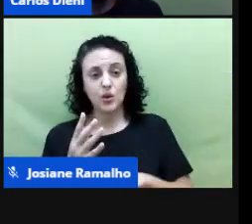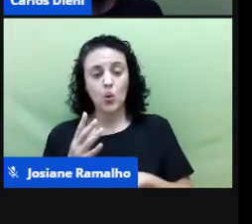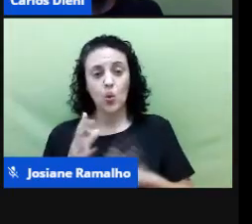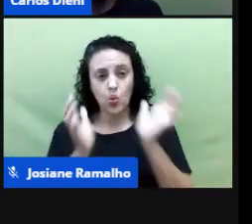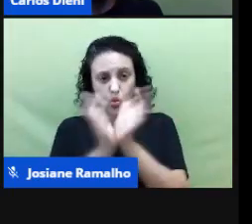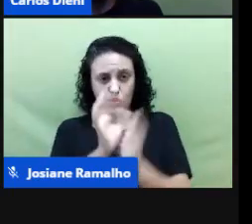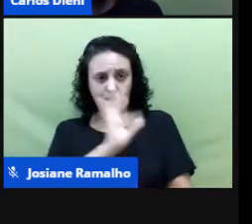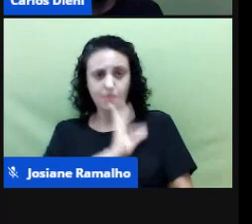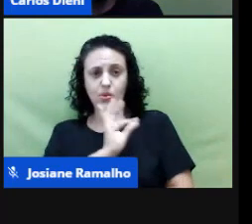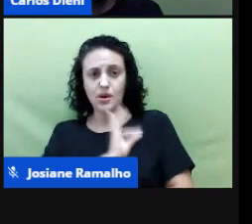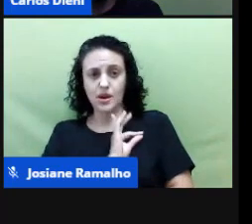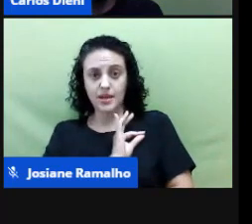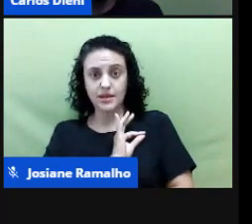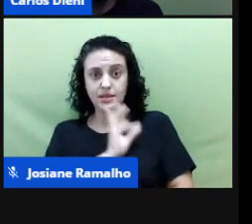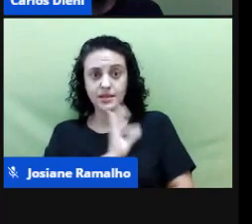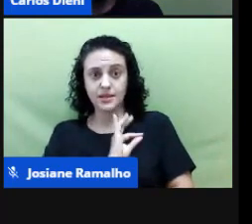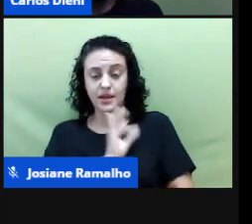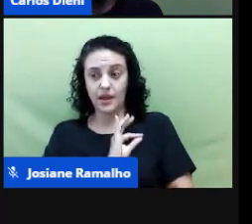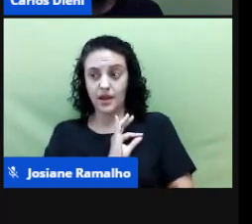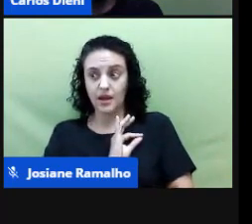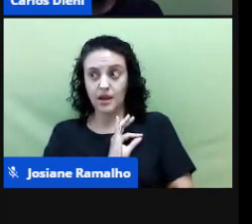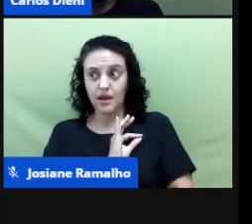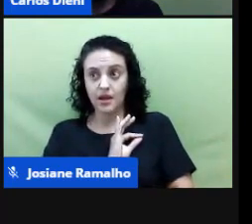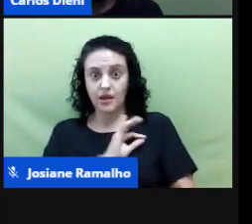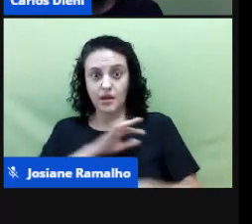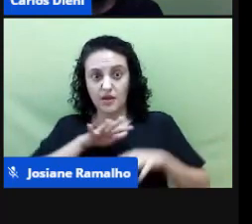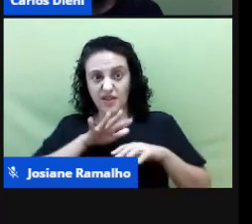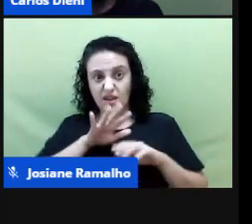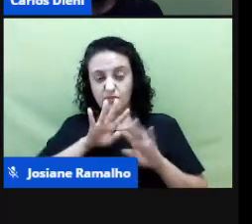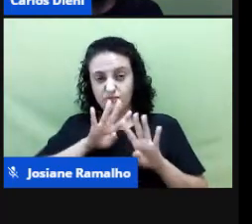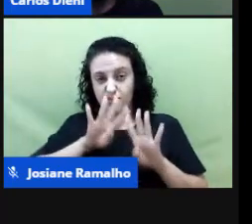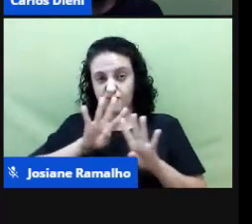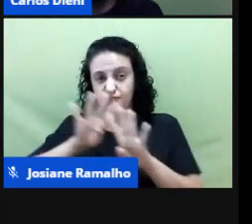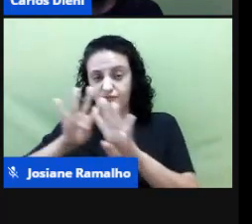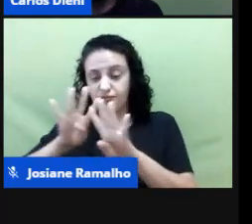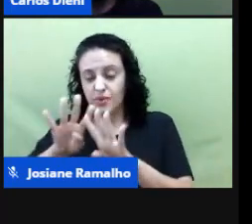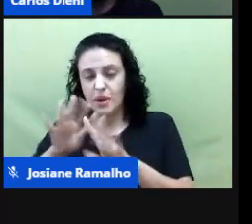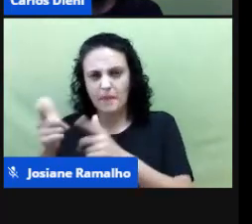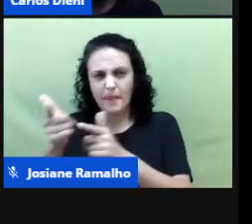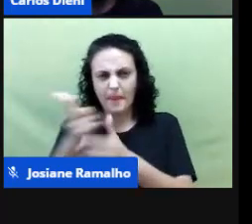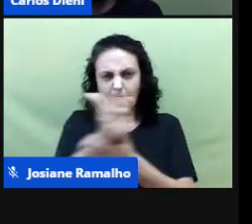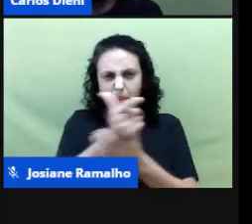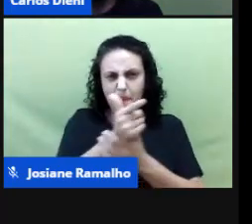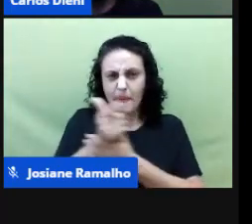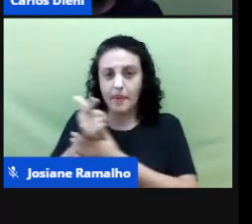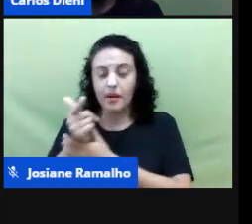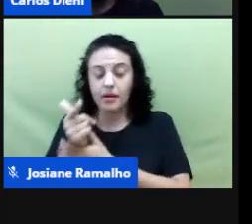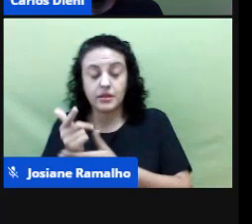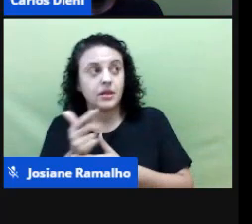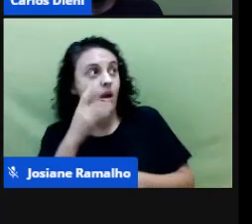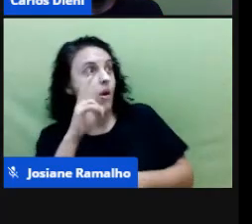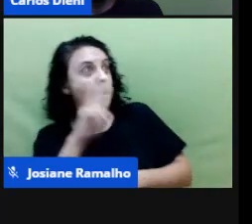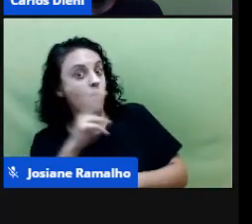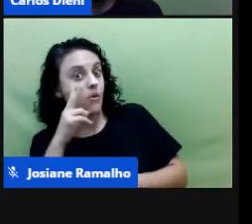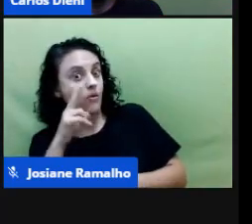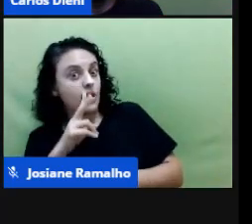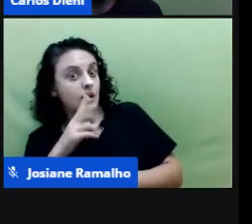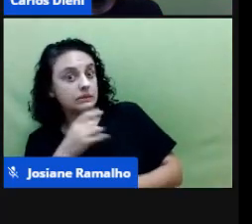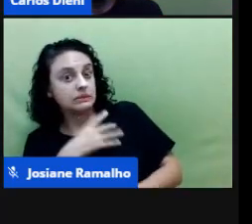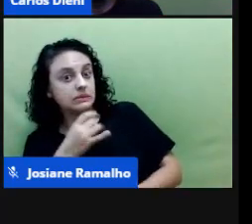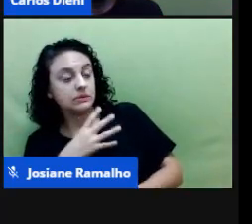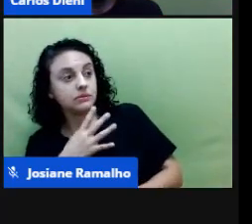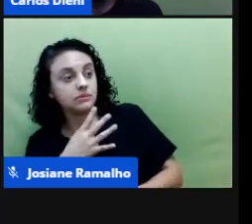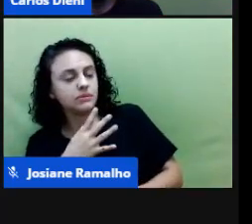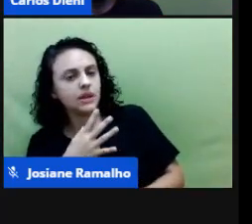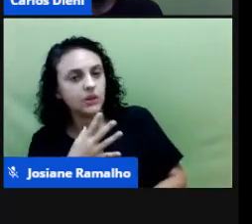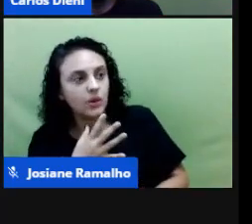fui, entrei na rua. Quando eu entrei na rua, tava vindo já esses três elementos com vários negócios na mão. Aí os policiais abordaram e